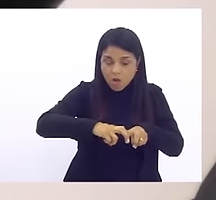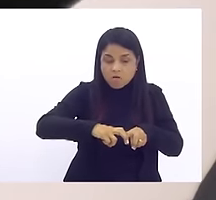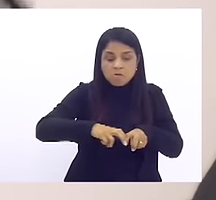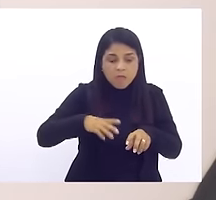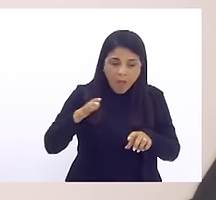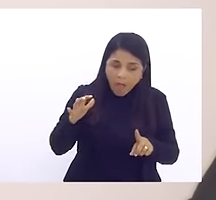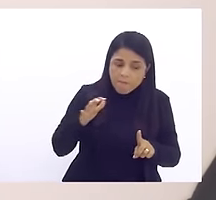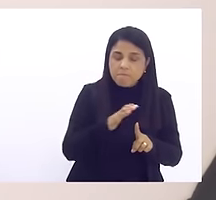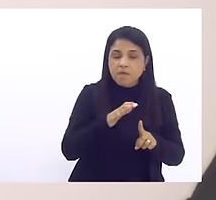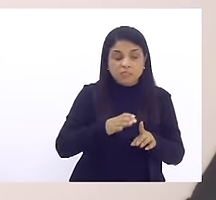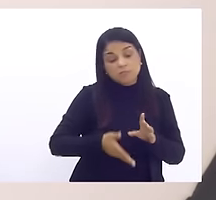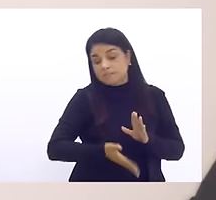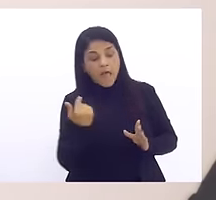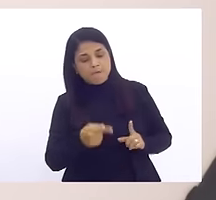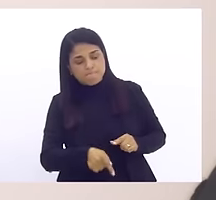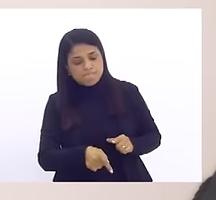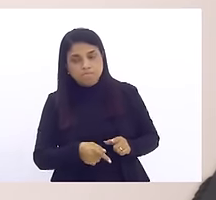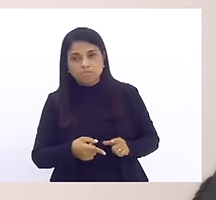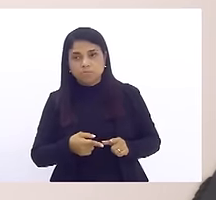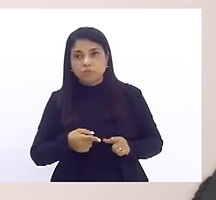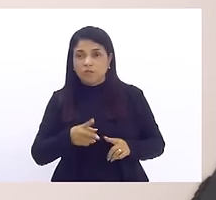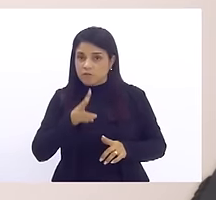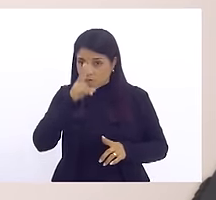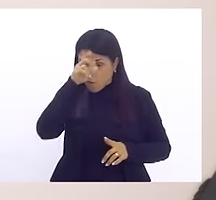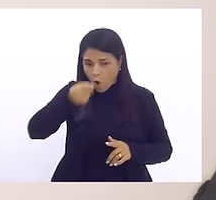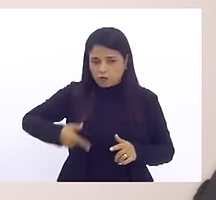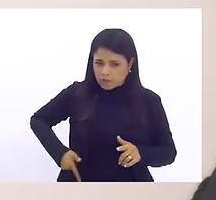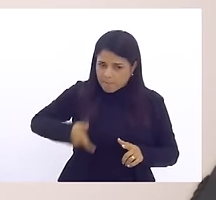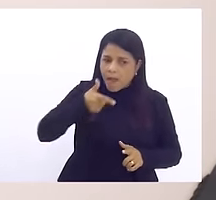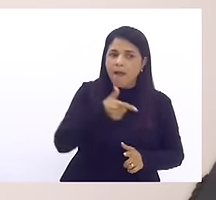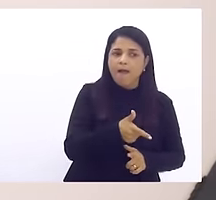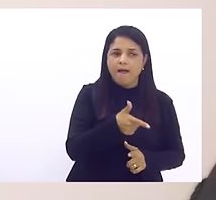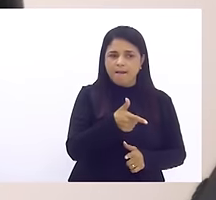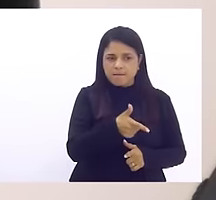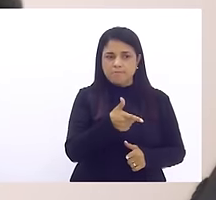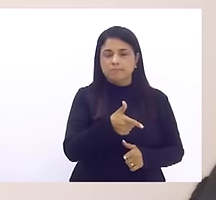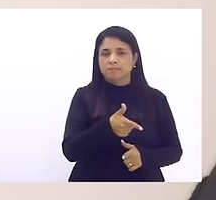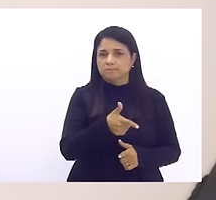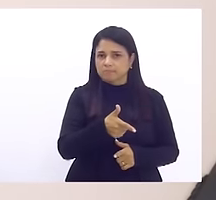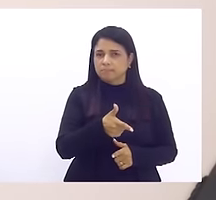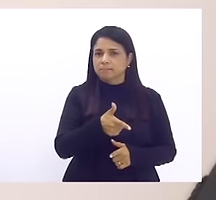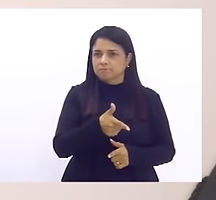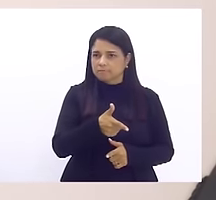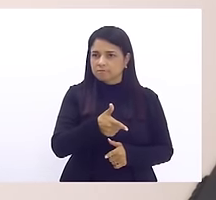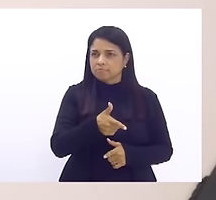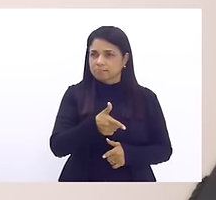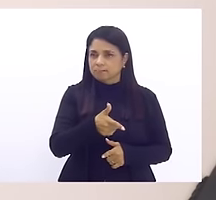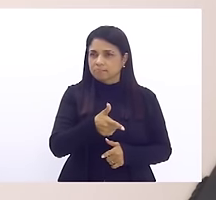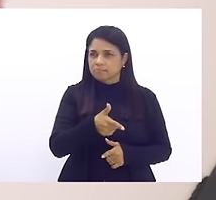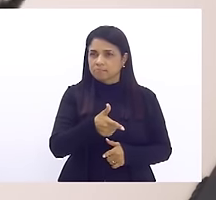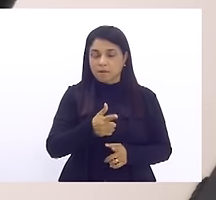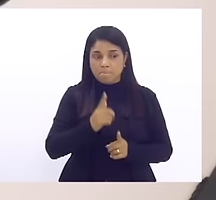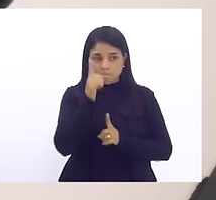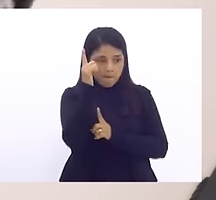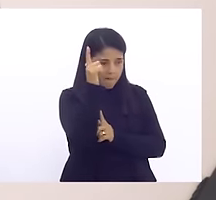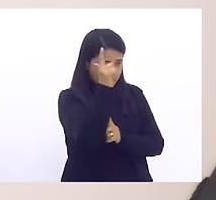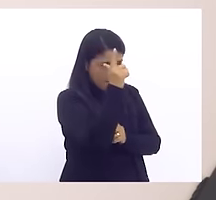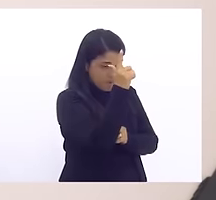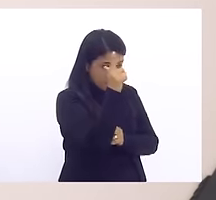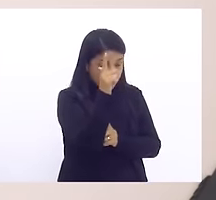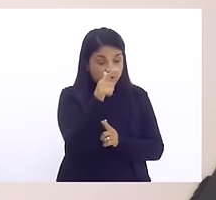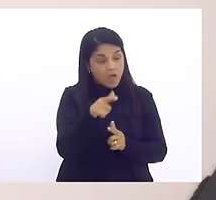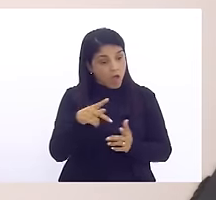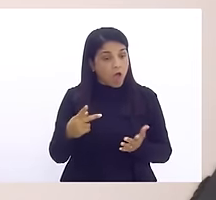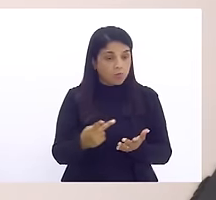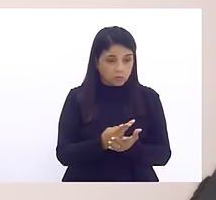vai acontecer por exemplo fortemente armada porque eu tô ameaçado proteção dos Estados Unidos vai acontecer uma situação